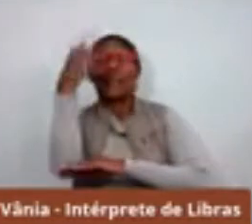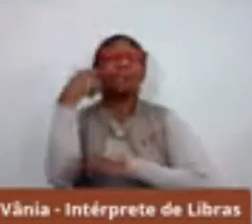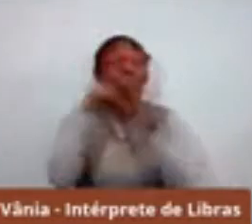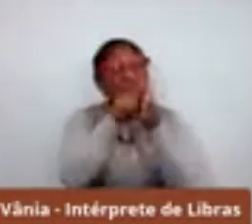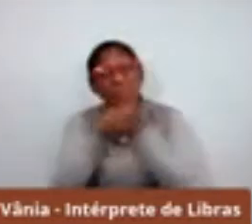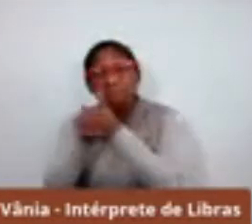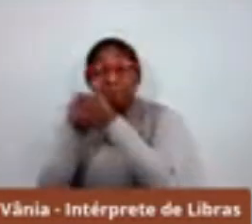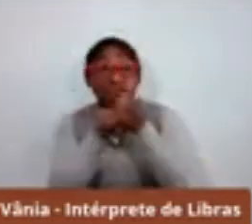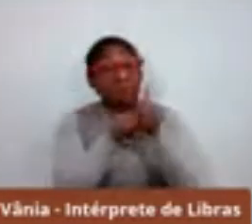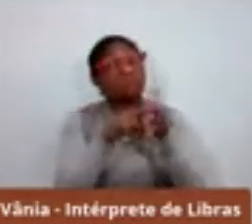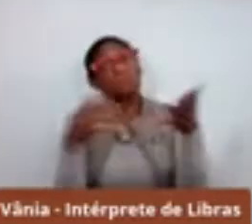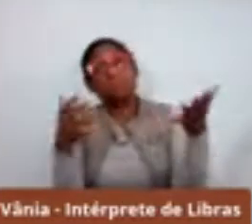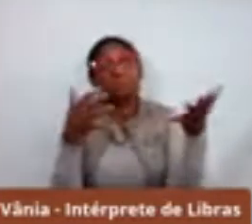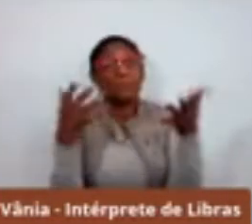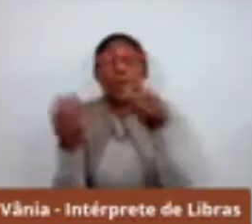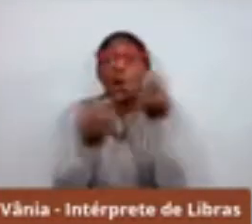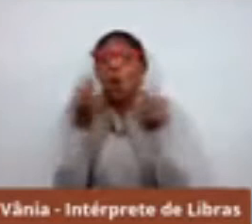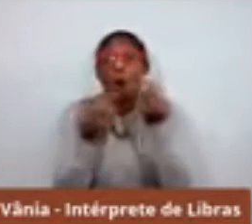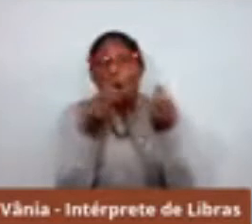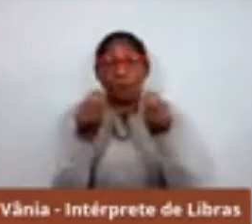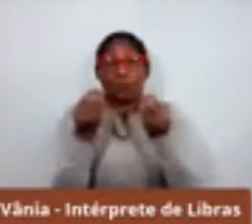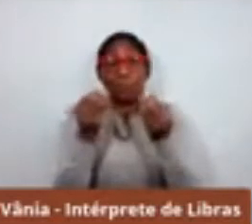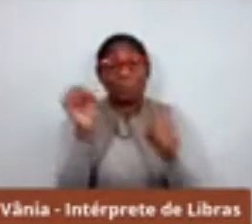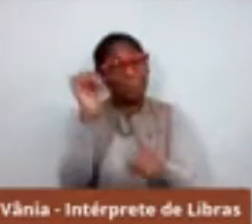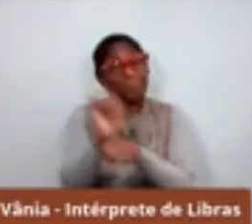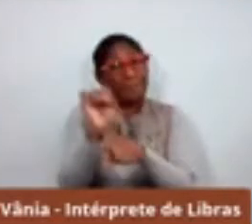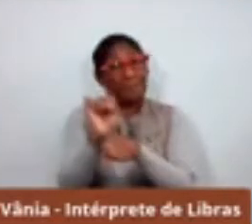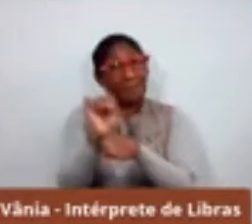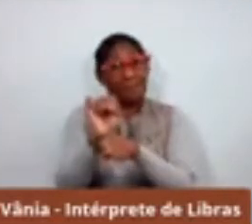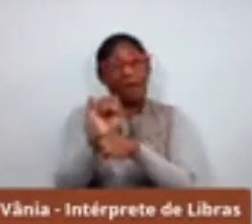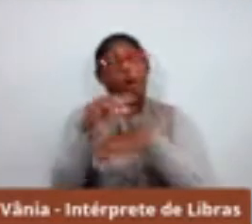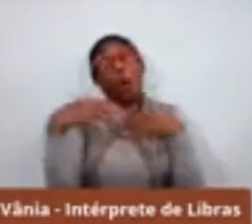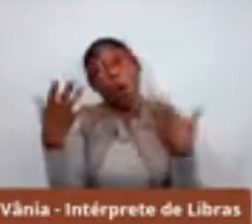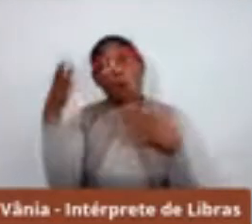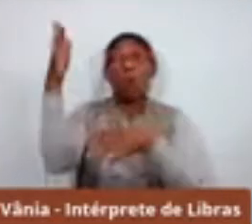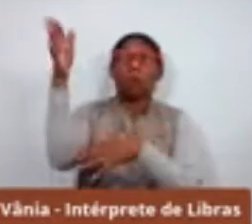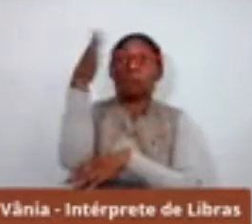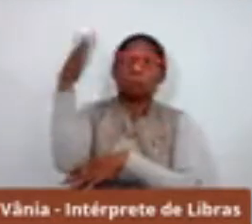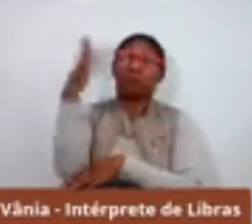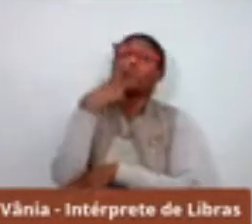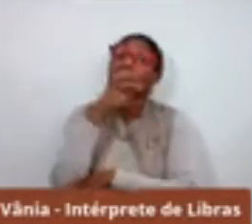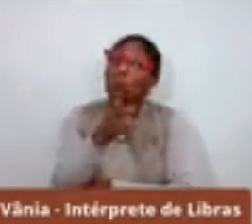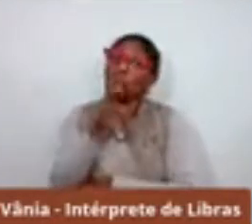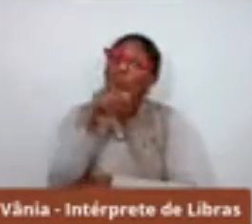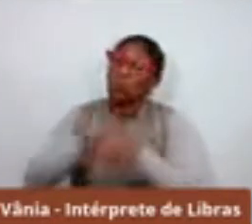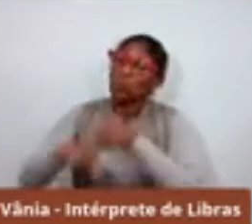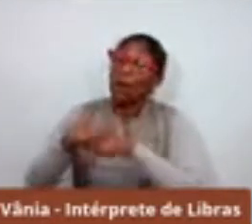uma exceção aí à cláusula da trava da manutenção da bandeira vermelha em função das melhorias que a gente observou